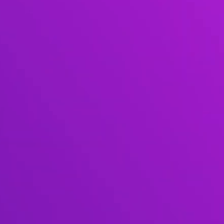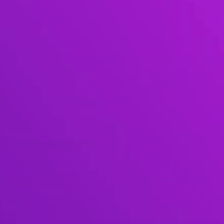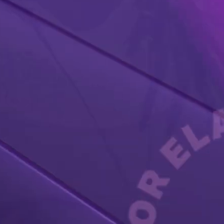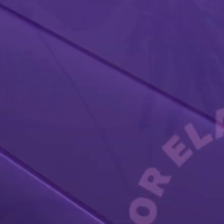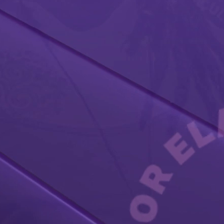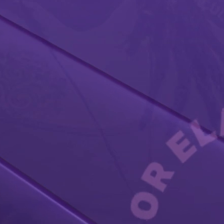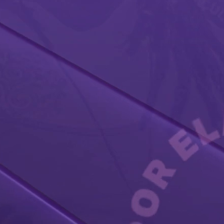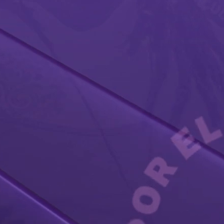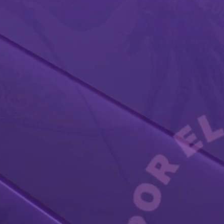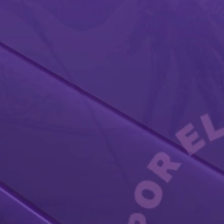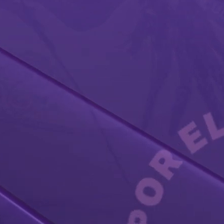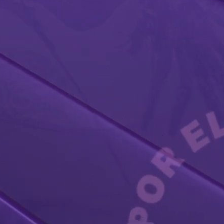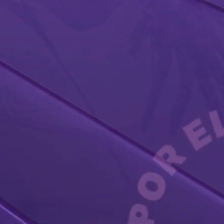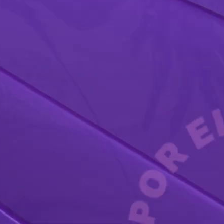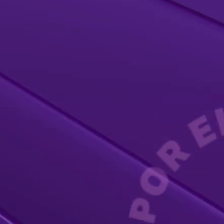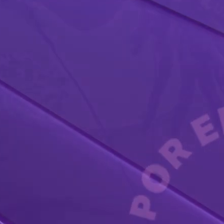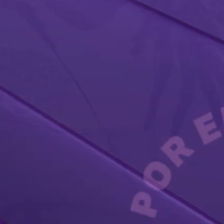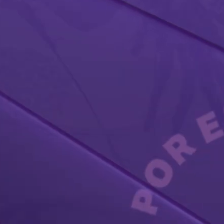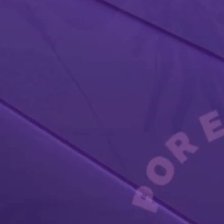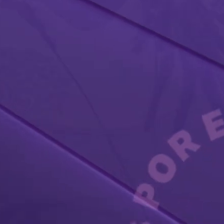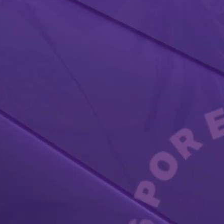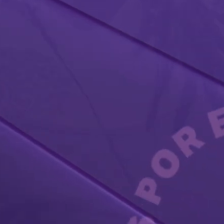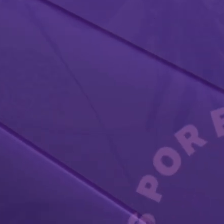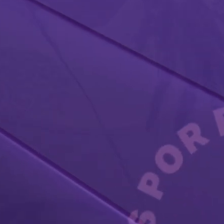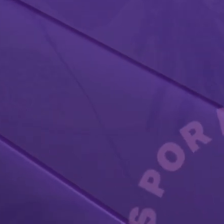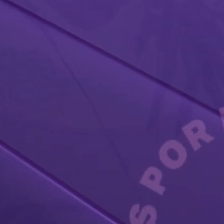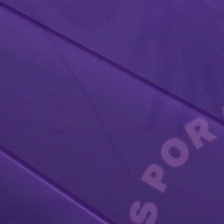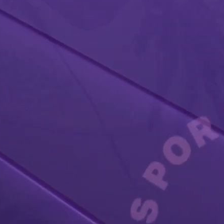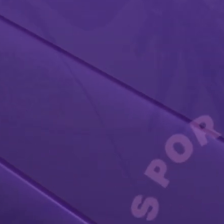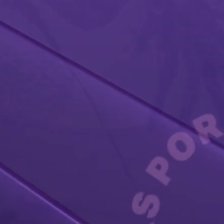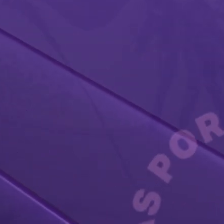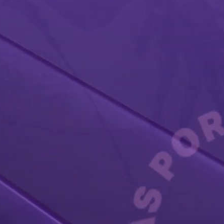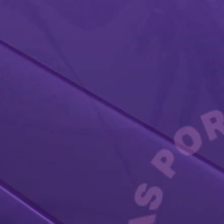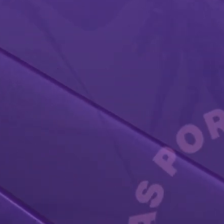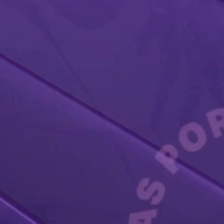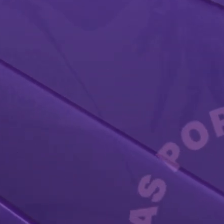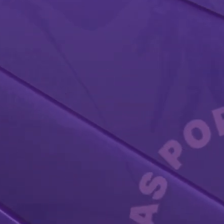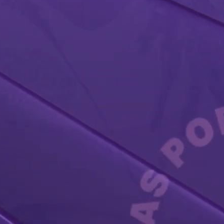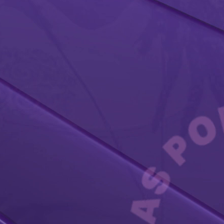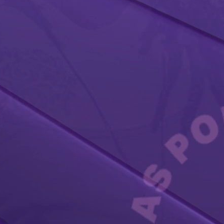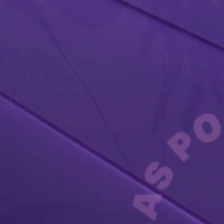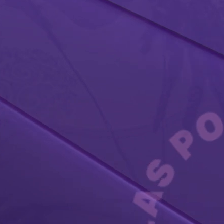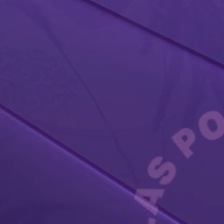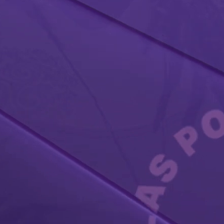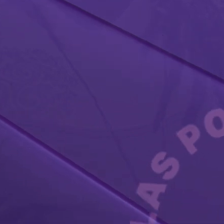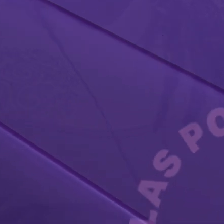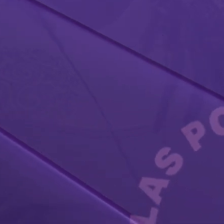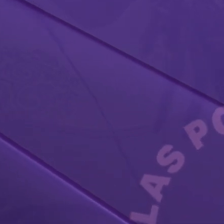Fique com o TV Elas por Elas Formação, que semana que vem tem mais. Te espero na segunda-feira.